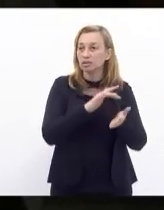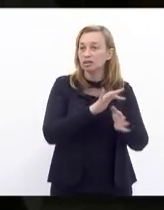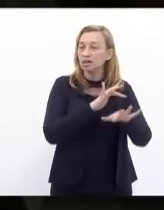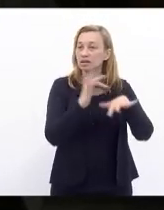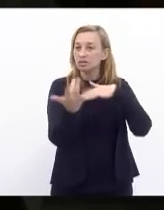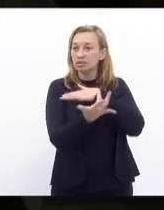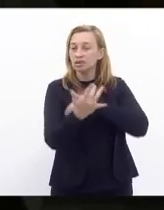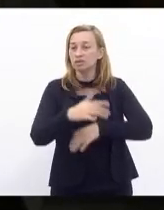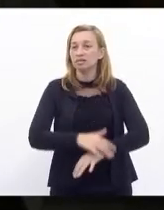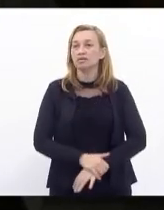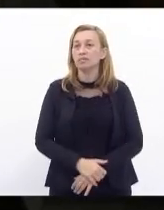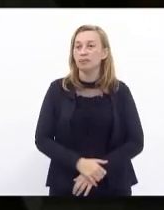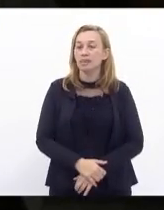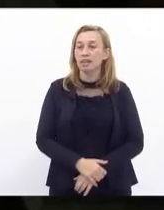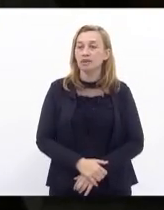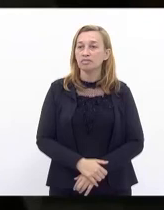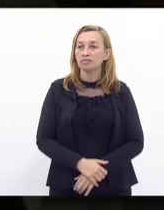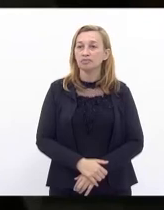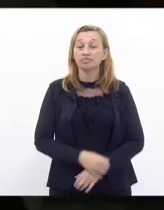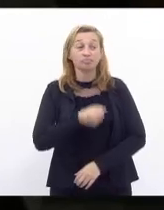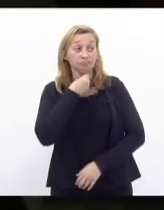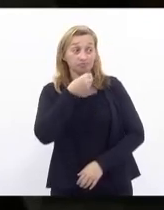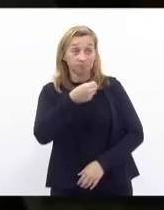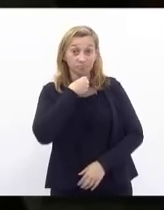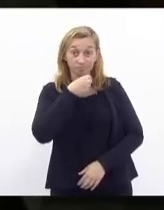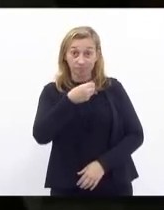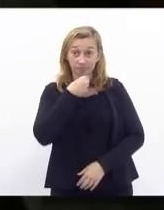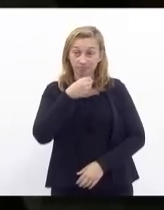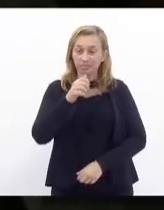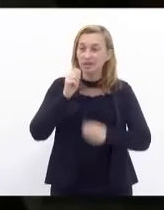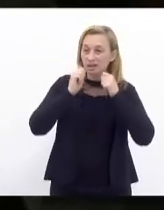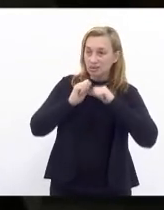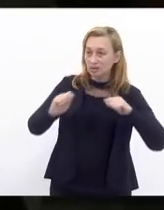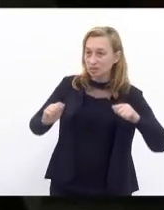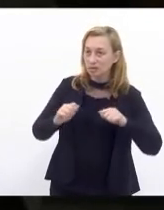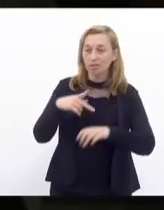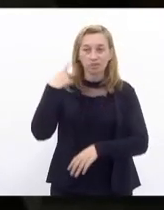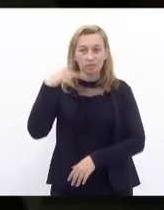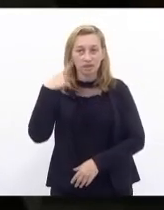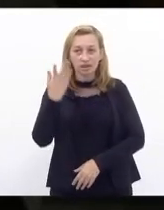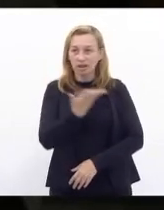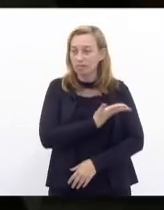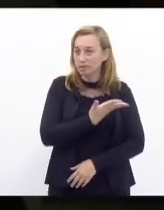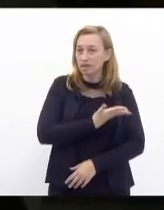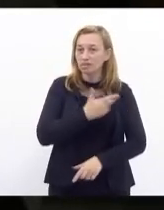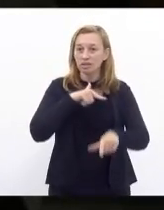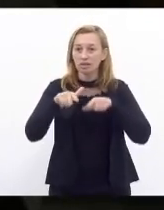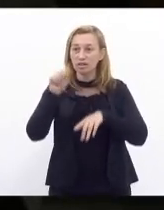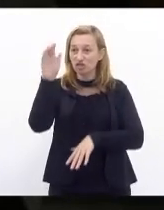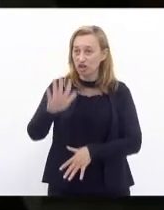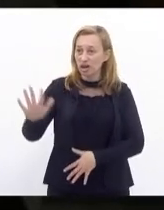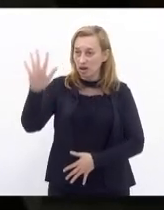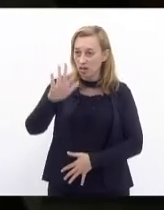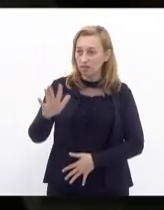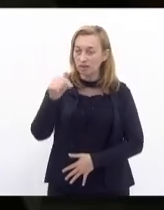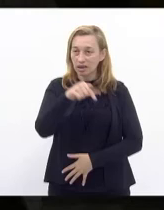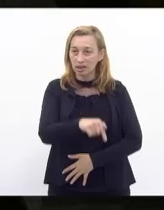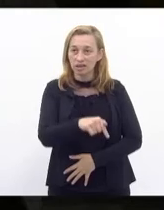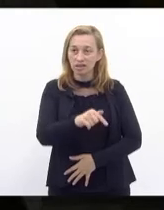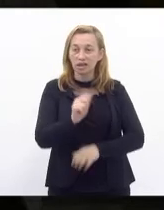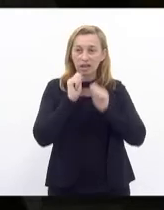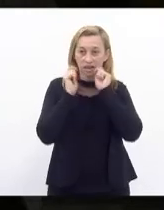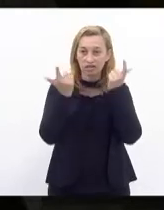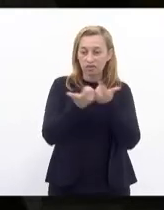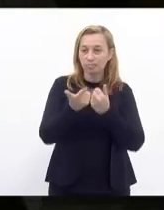sociais, imprensa, assessorias parlamentares, colegas de trabalho, de modo geral, aqui da Assembleia